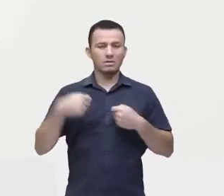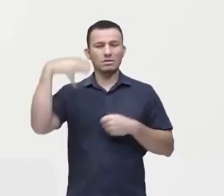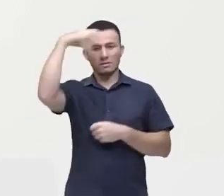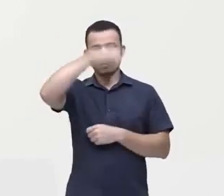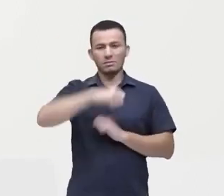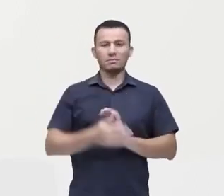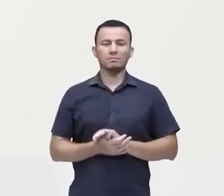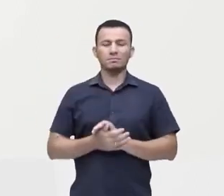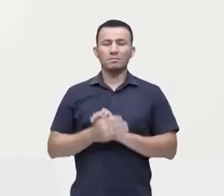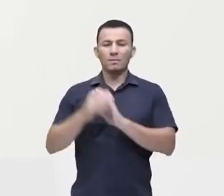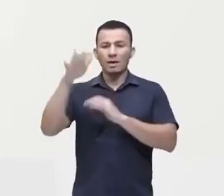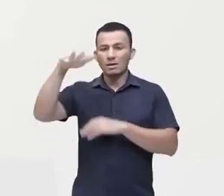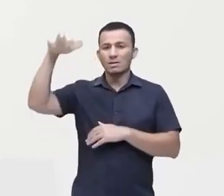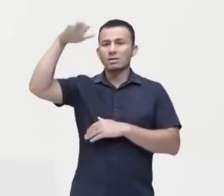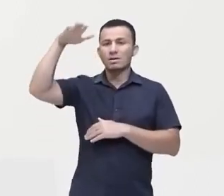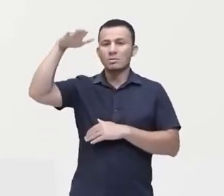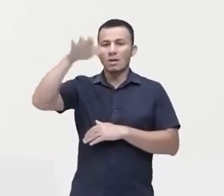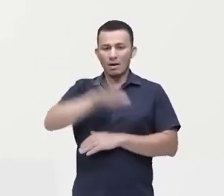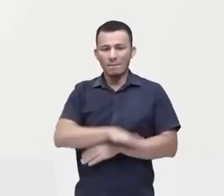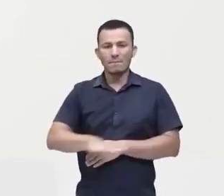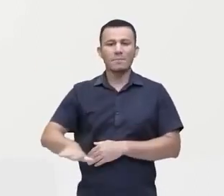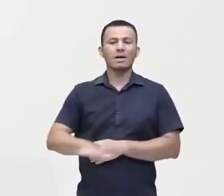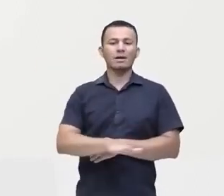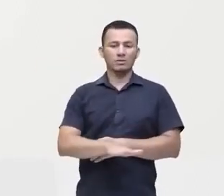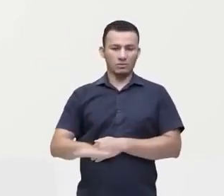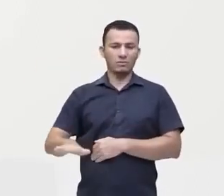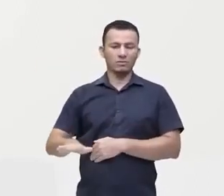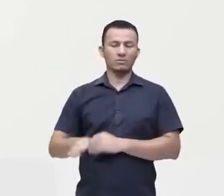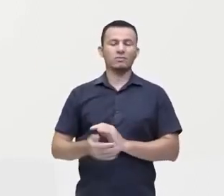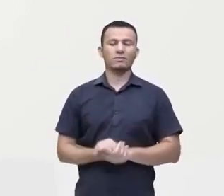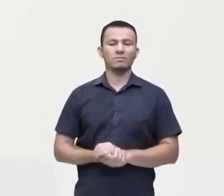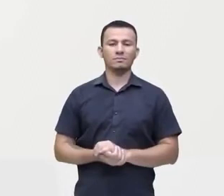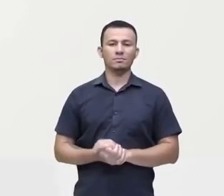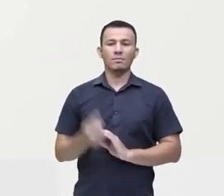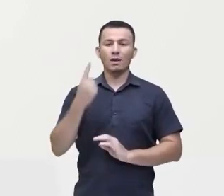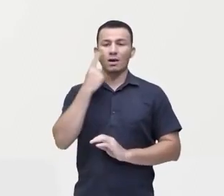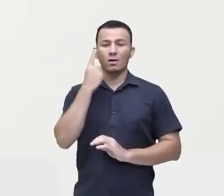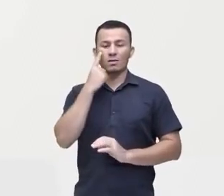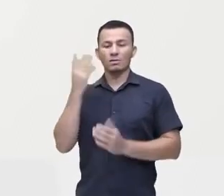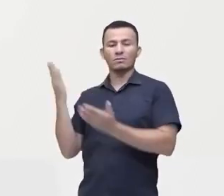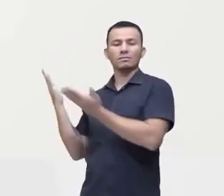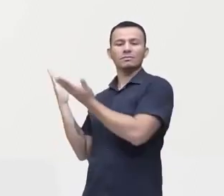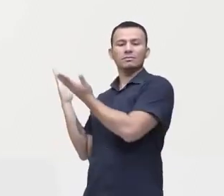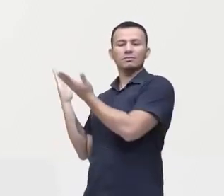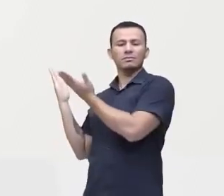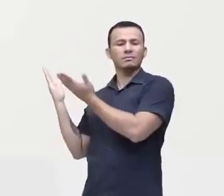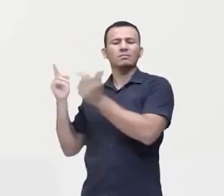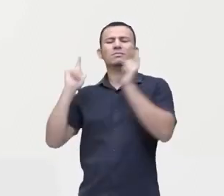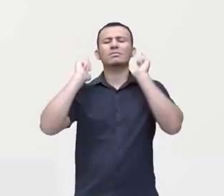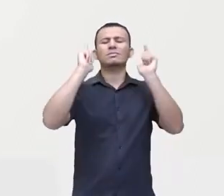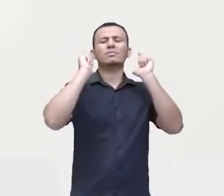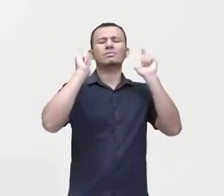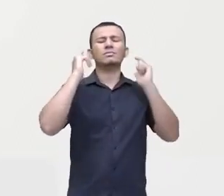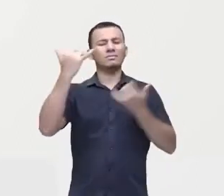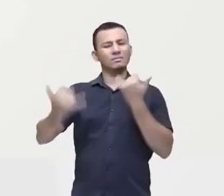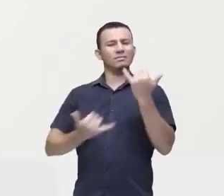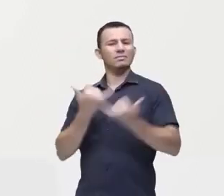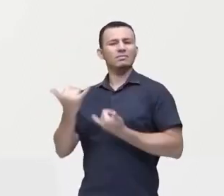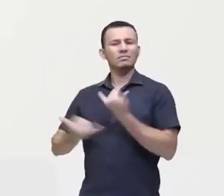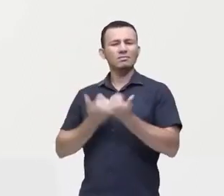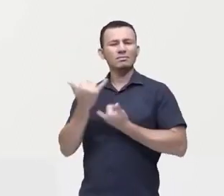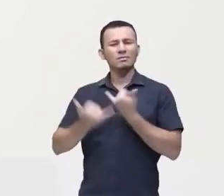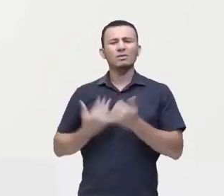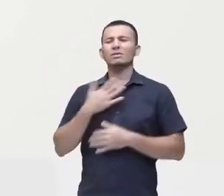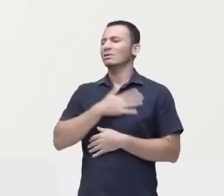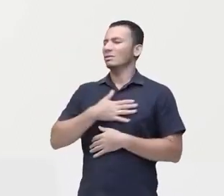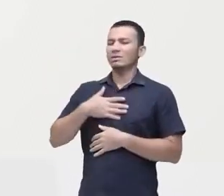Em cima, embaixo. Olha aí as crianças se divertindo novamente. É tão gostoso